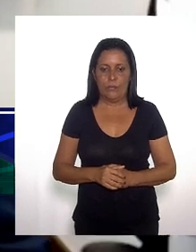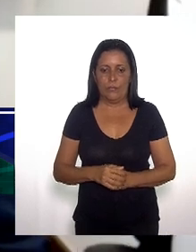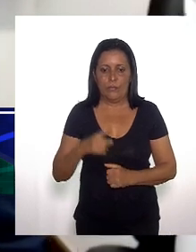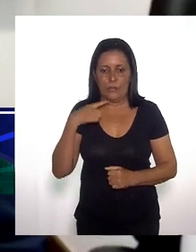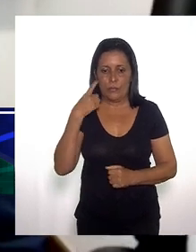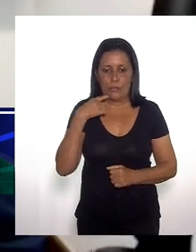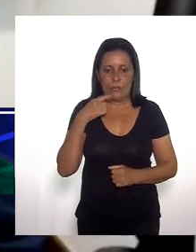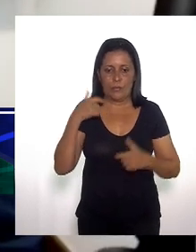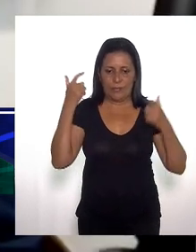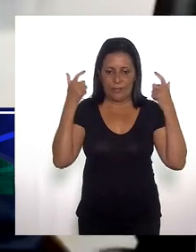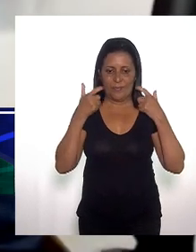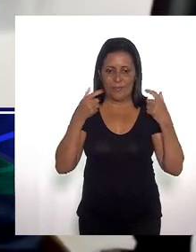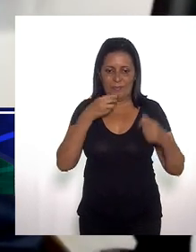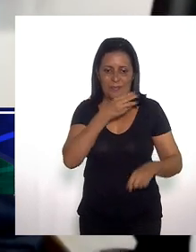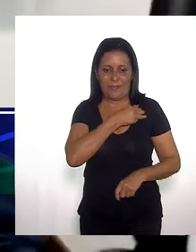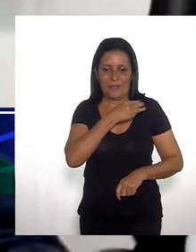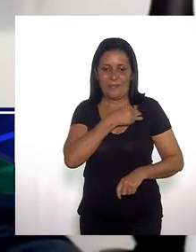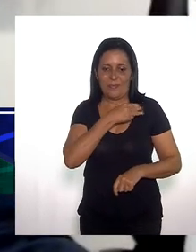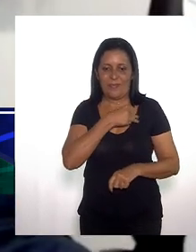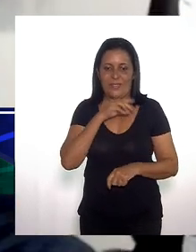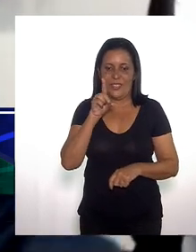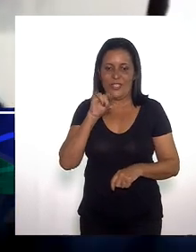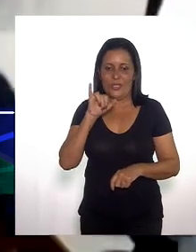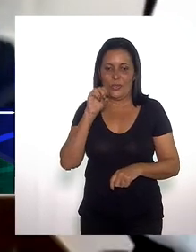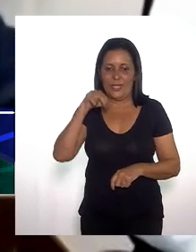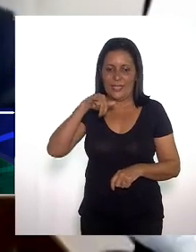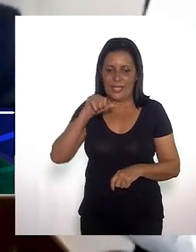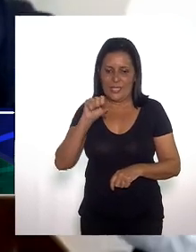Deputado Imperador de Madureira, Dionísio Lins.